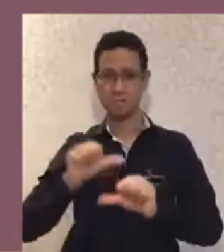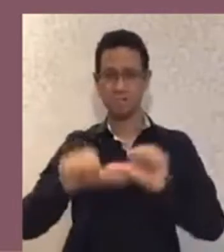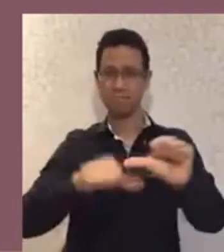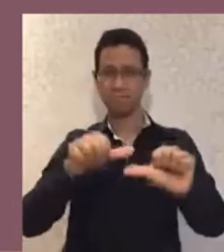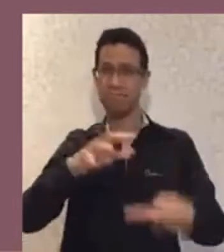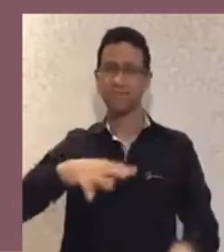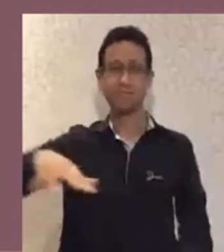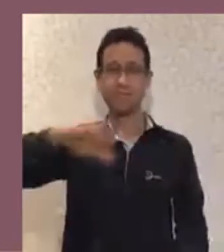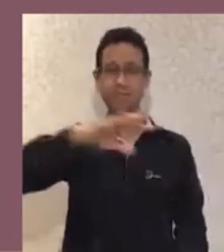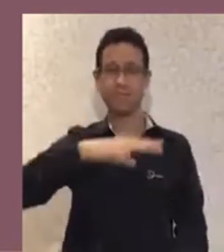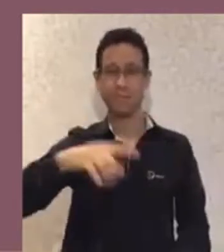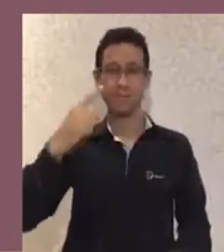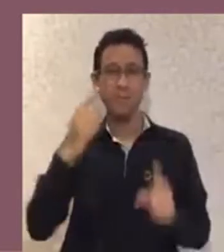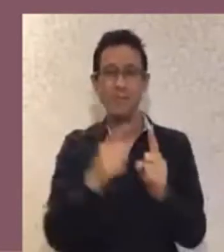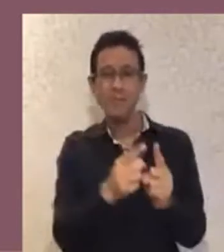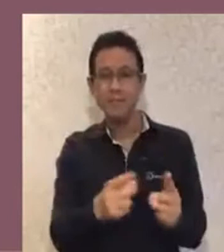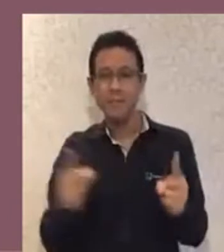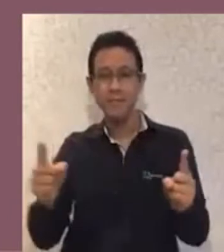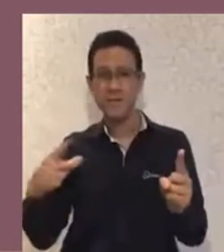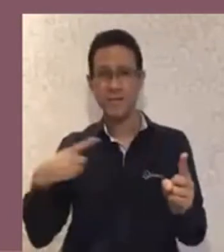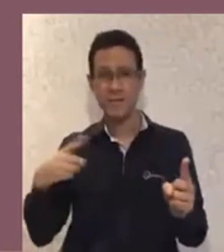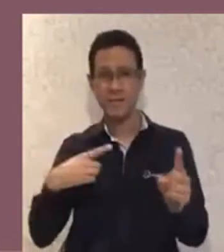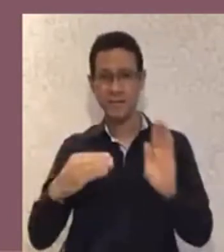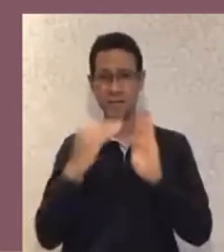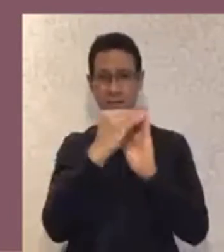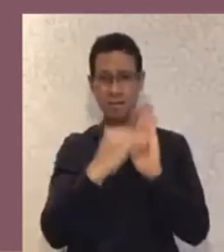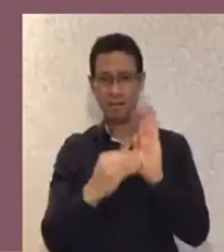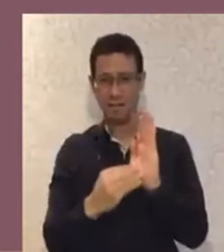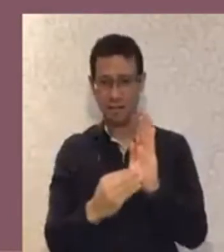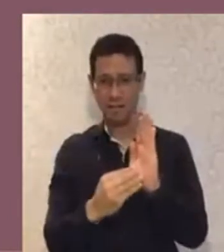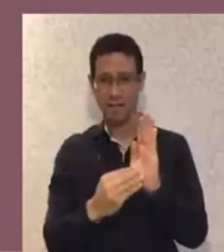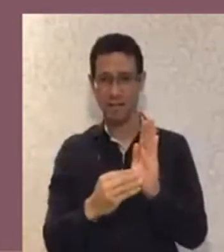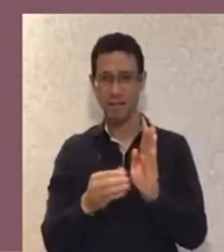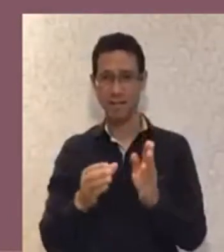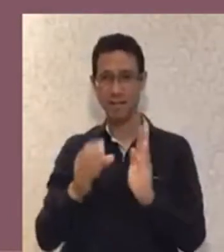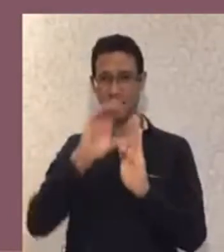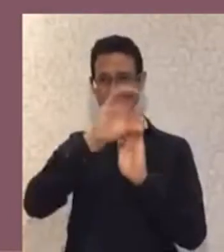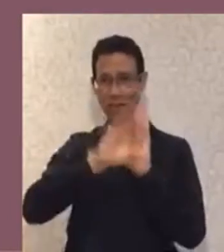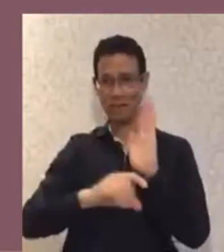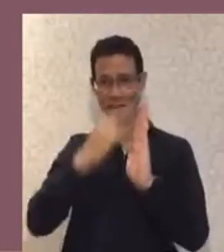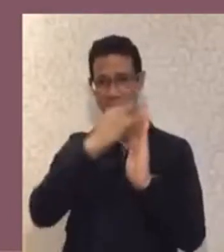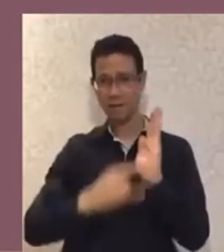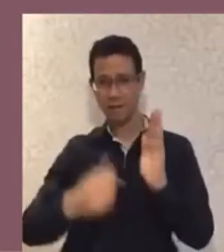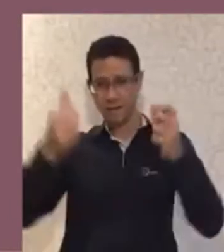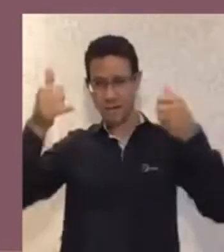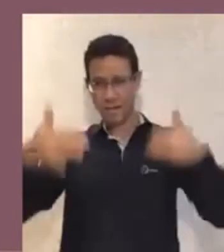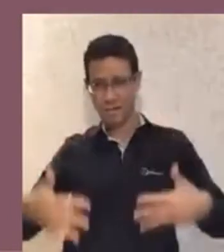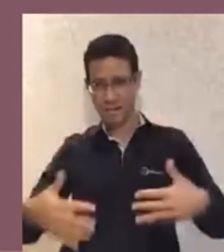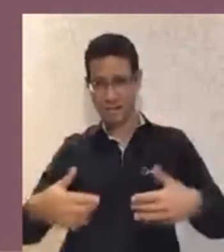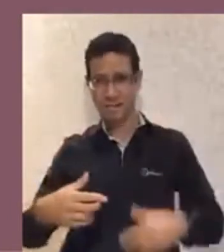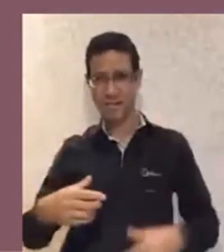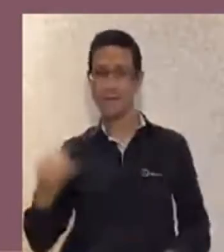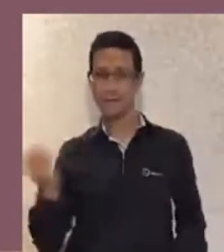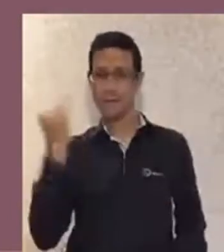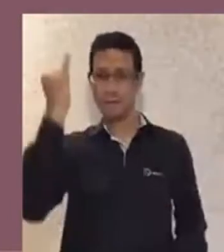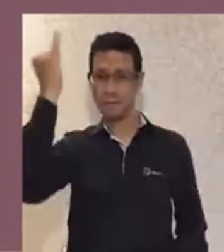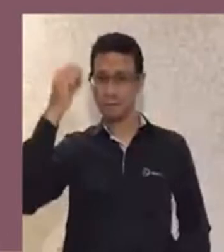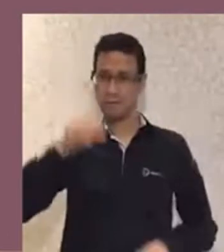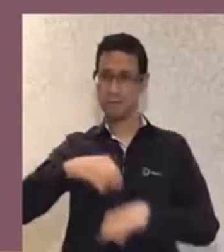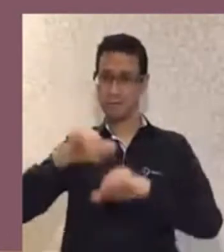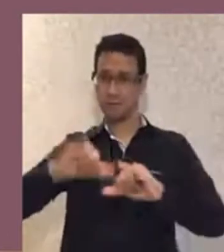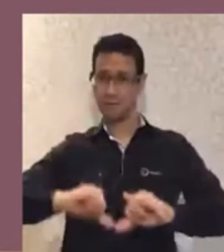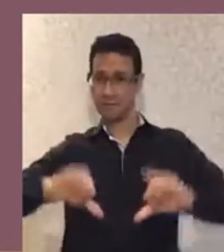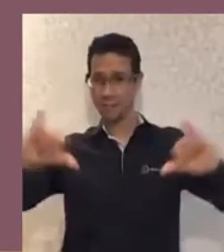um trecho das diretrizes curriculares que diz, abre aspas, é importante salientar que tais